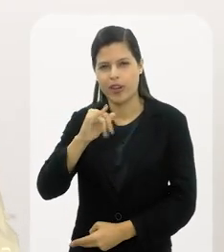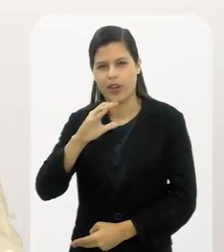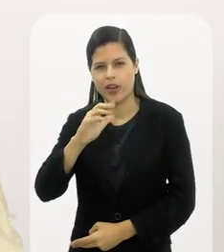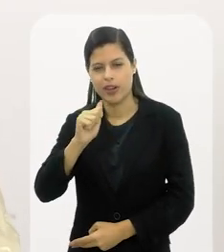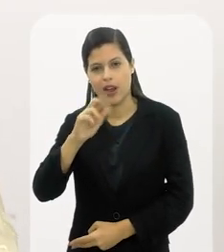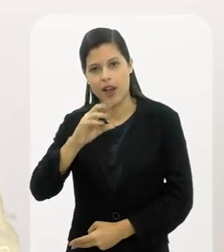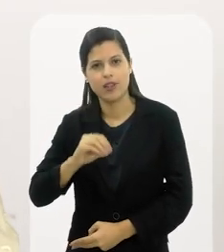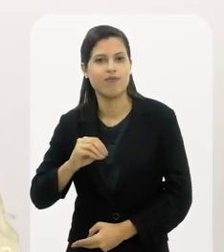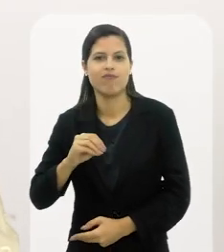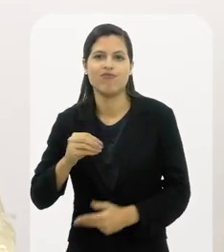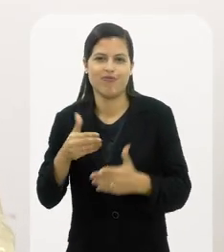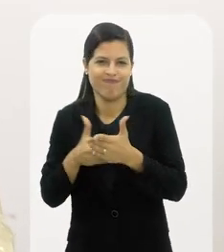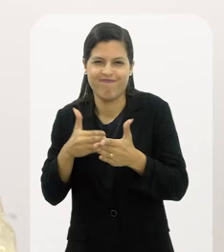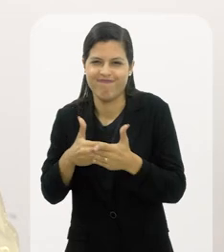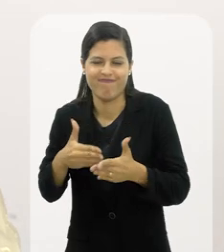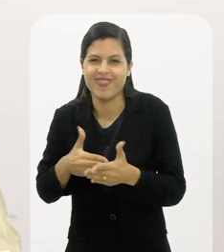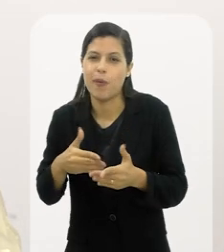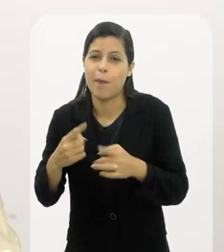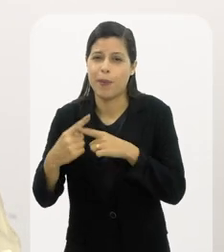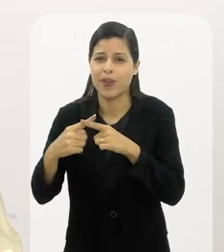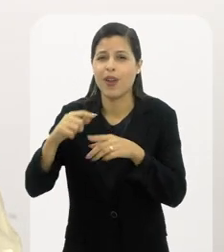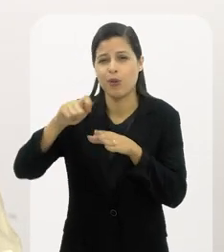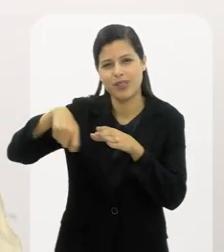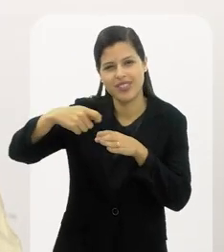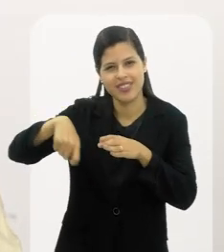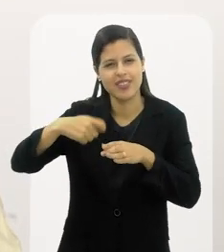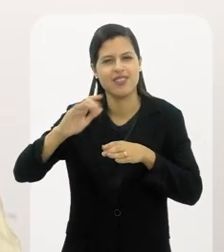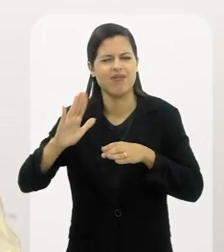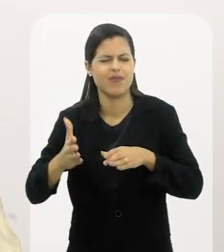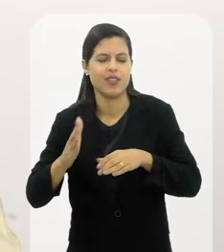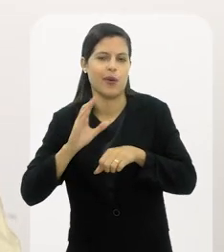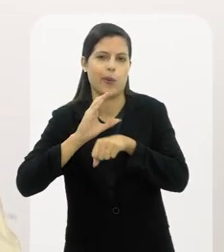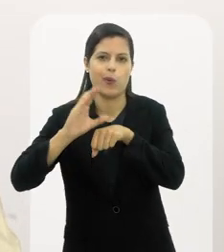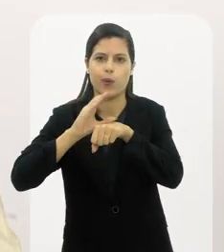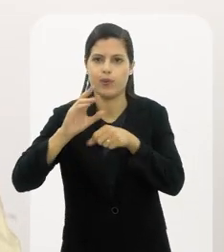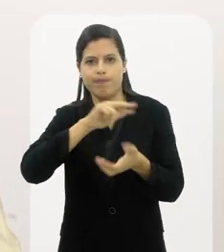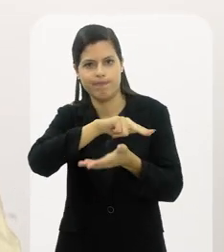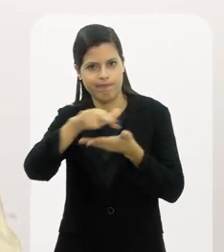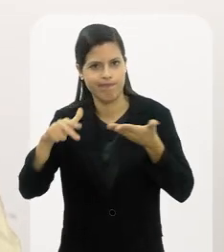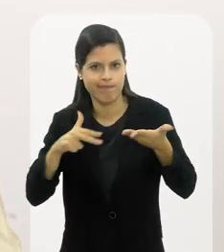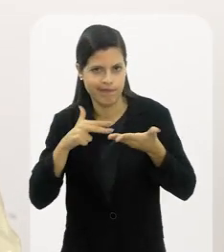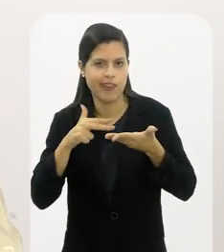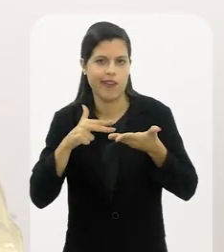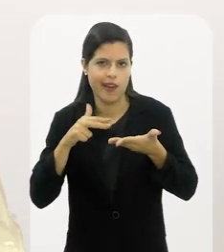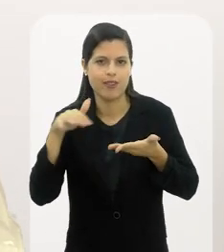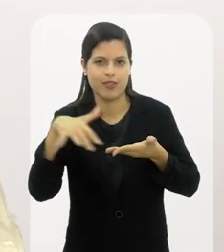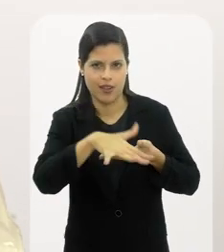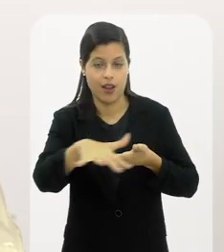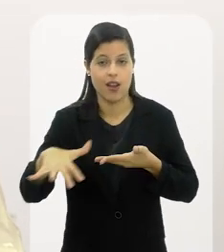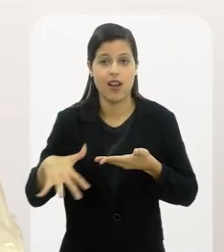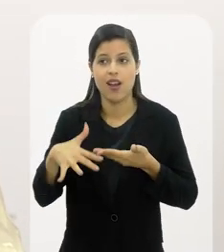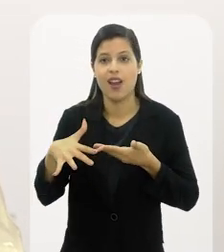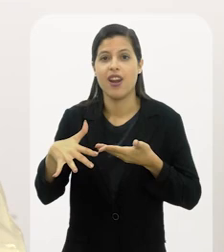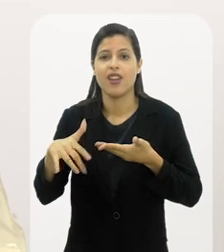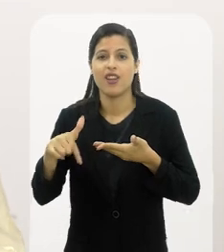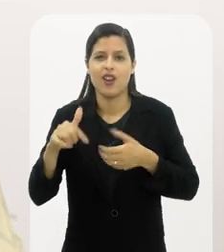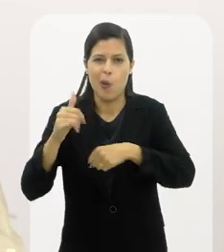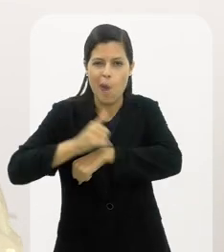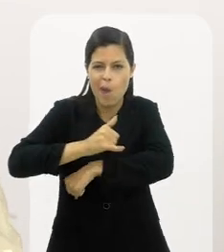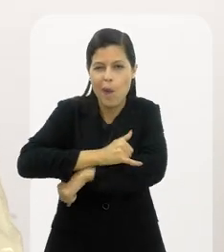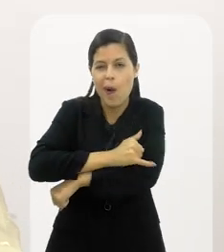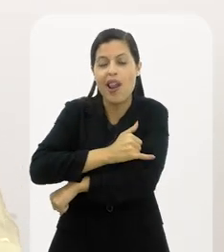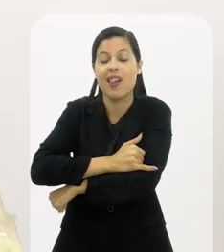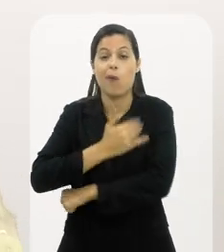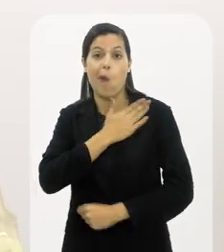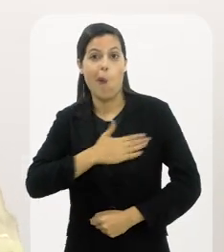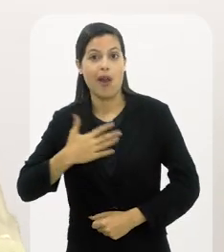mais resistente a essa opção, porque também ele é cozinheiro, ele fez vários cursos de gastronomia. E ele, como todo bom gordinho,